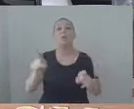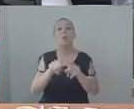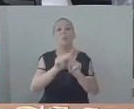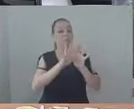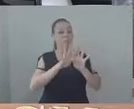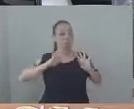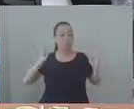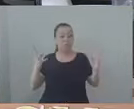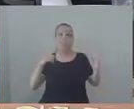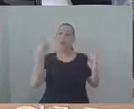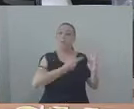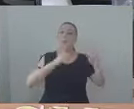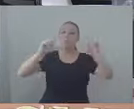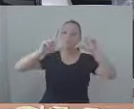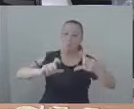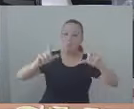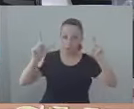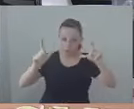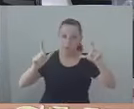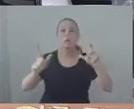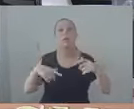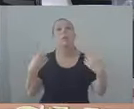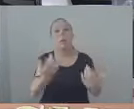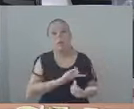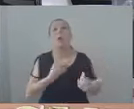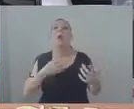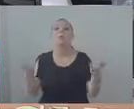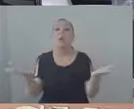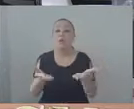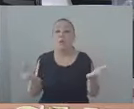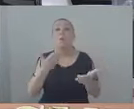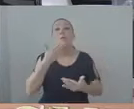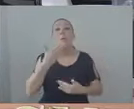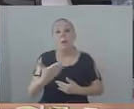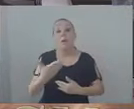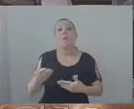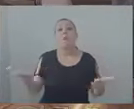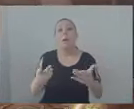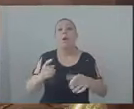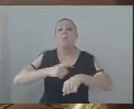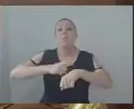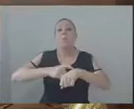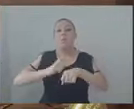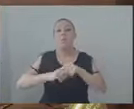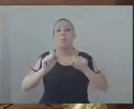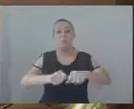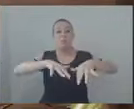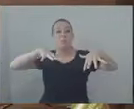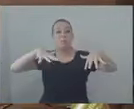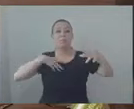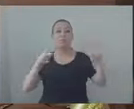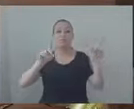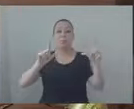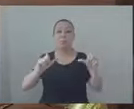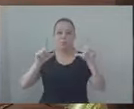tribuna livre, suspendo a sessão por um instante para que possamos registrar esse momento. Suspensa a sessão.